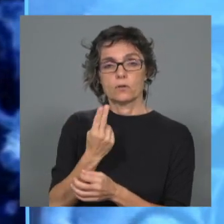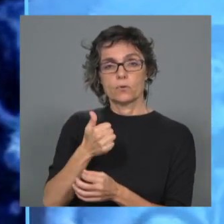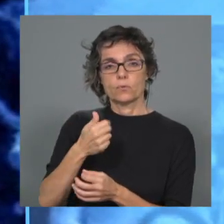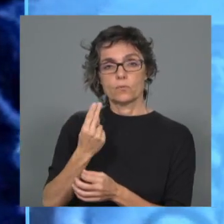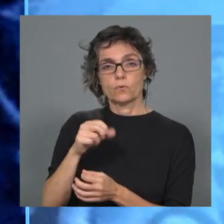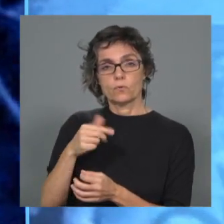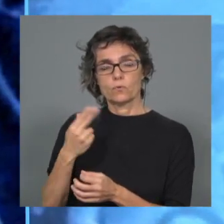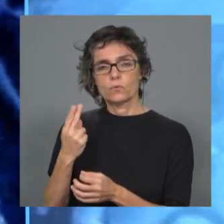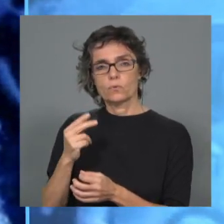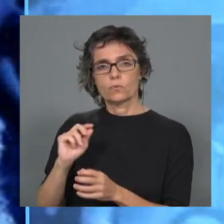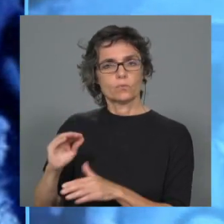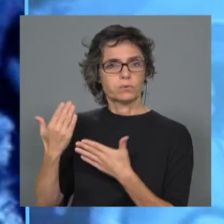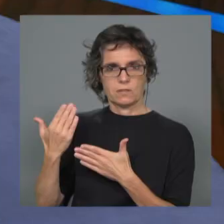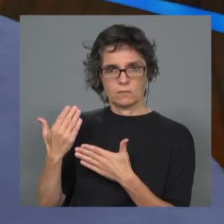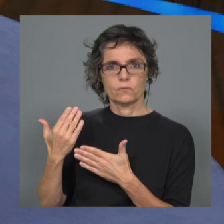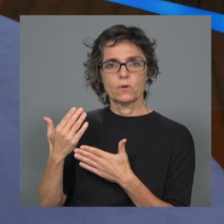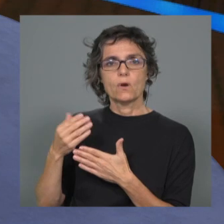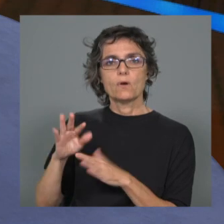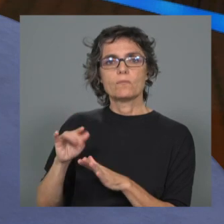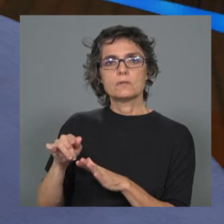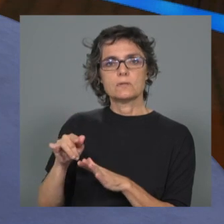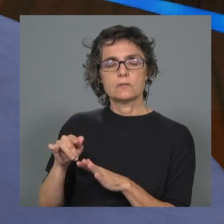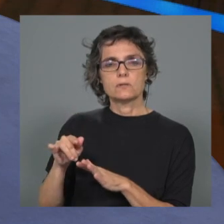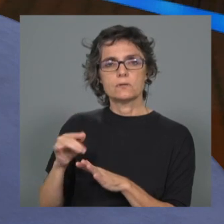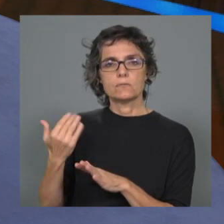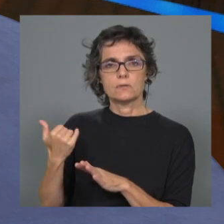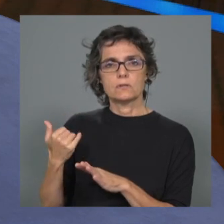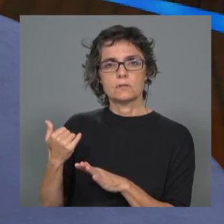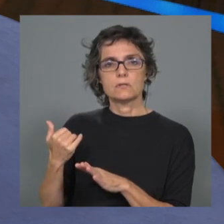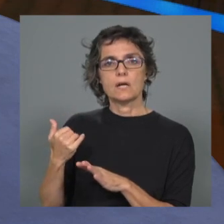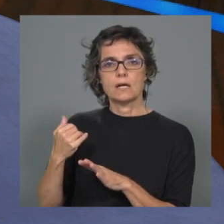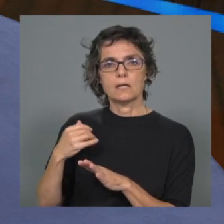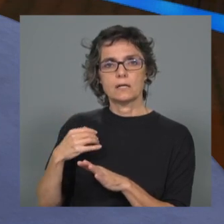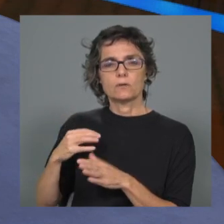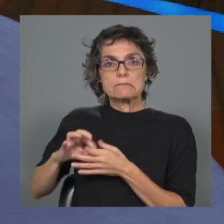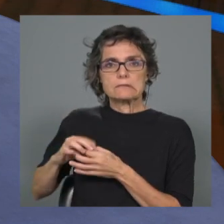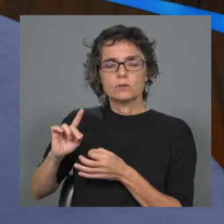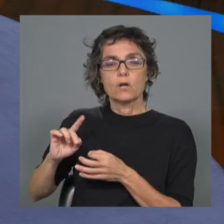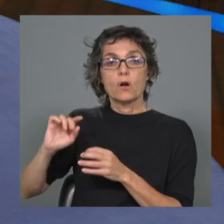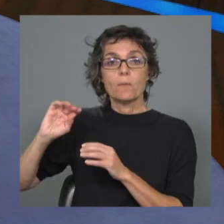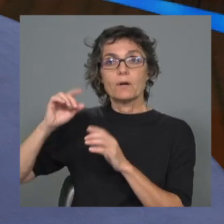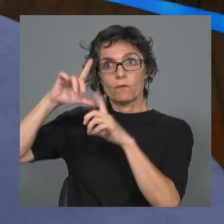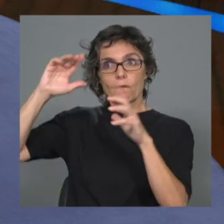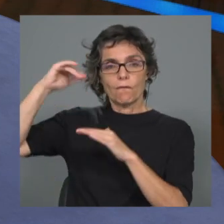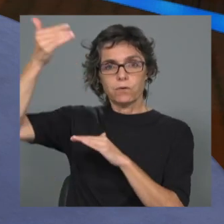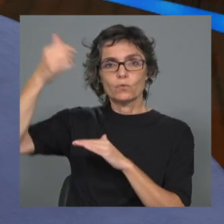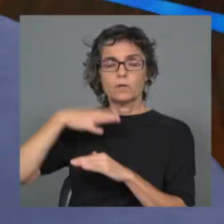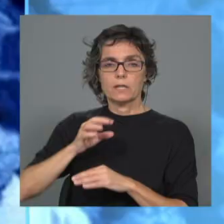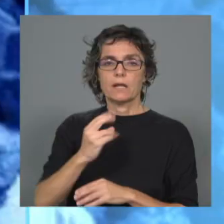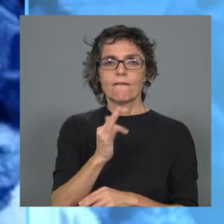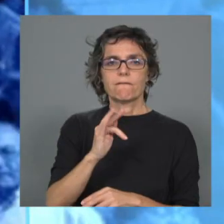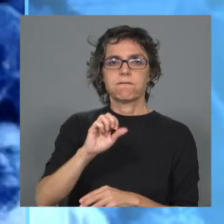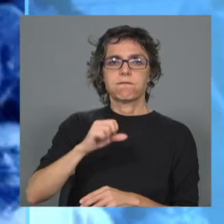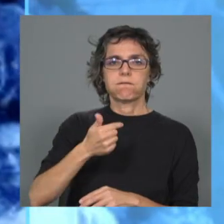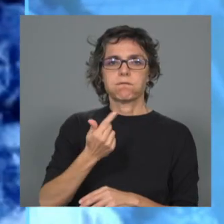desde a primeira hora, mas que não se prende com o passado, quer antes olhar do futuro. A primeira galardoada foi a Fatou Banora.